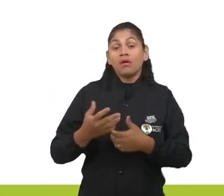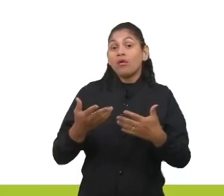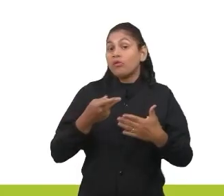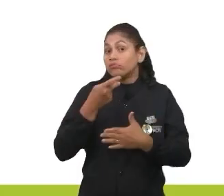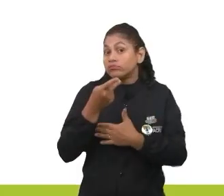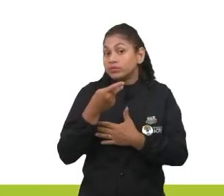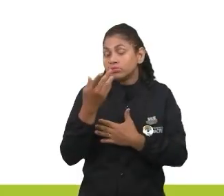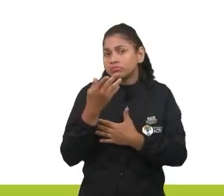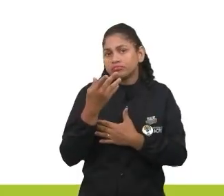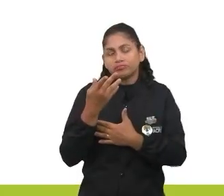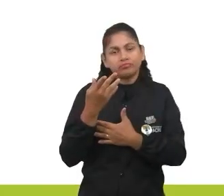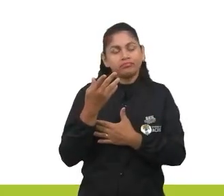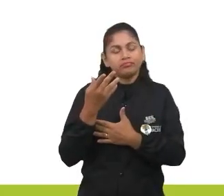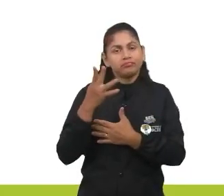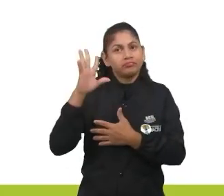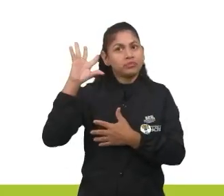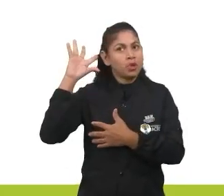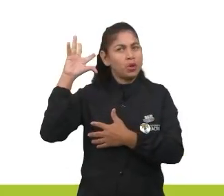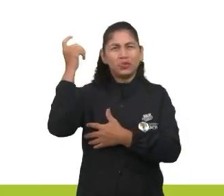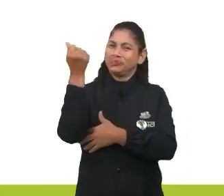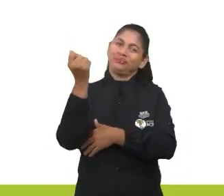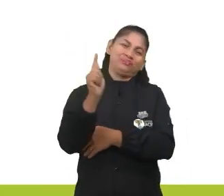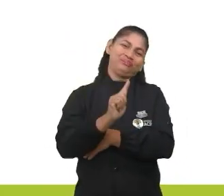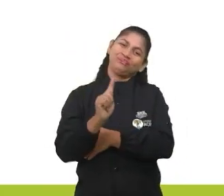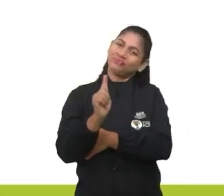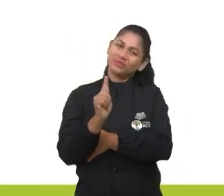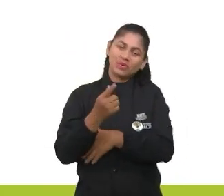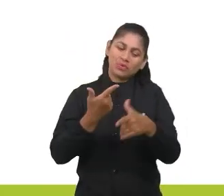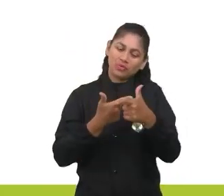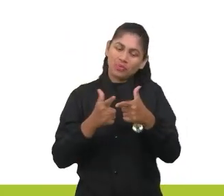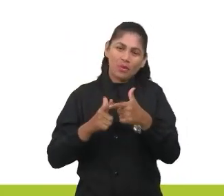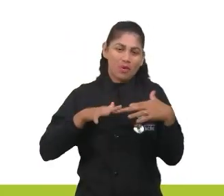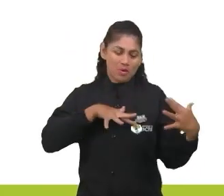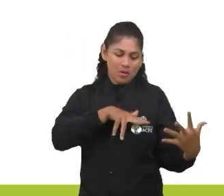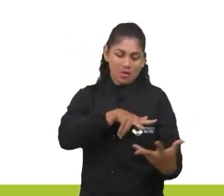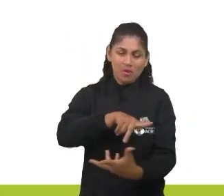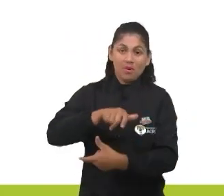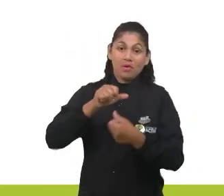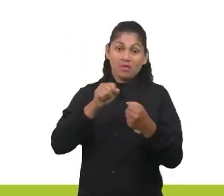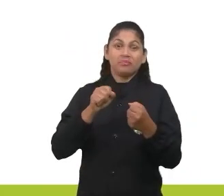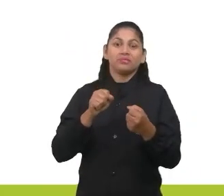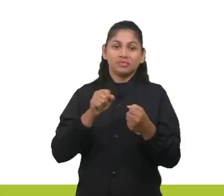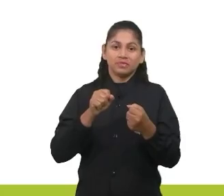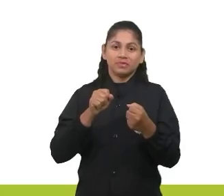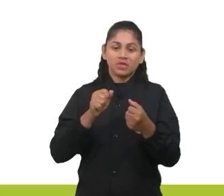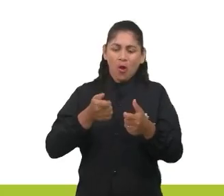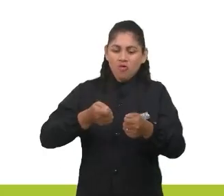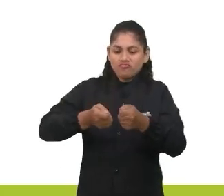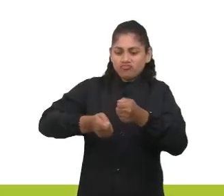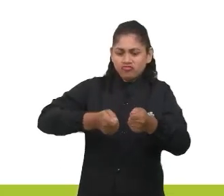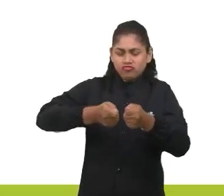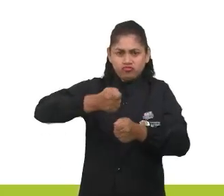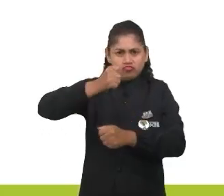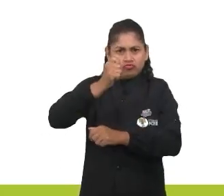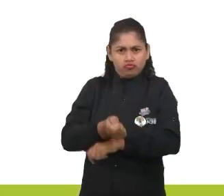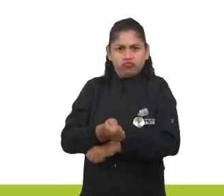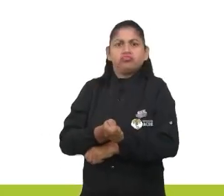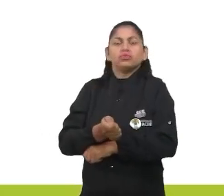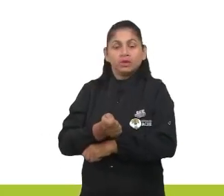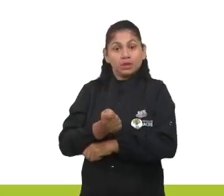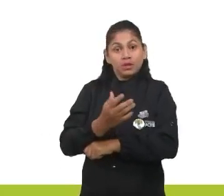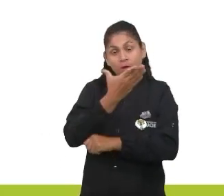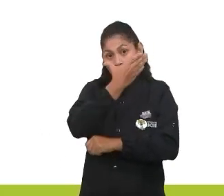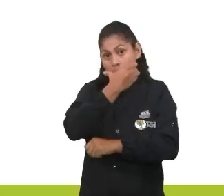os grandes problemas da humanidade e ainda exerceu um domínio tirânico sobre o homem,